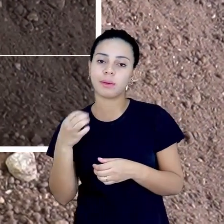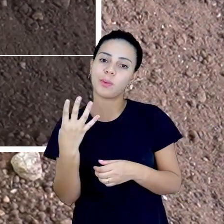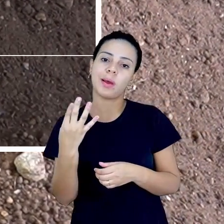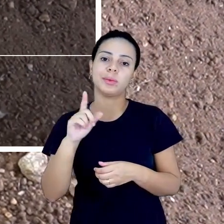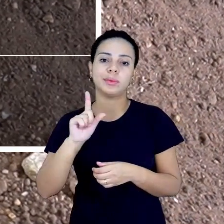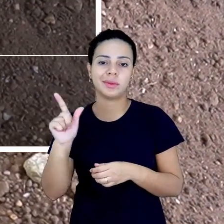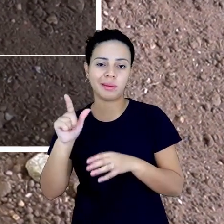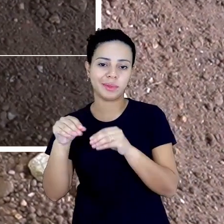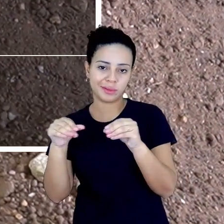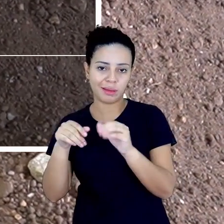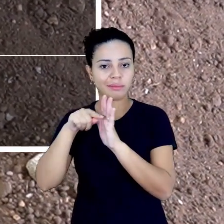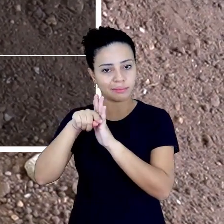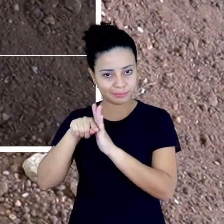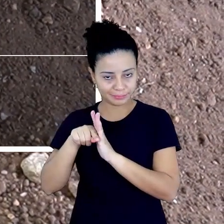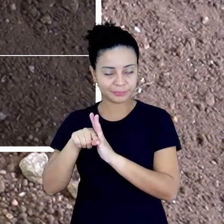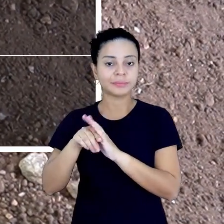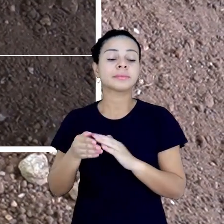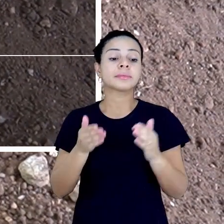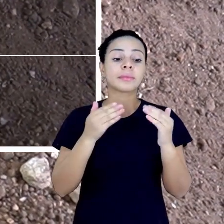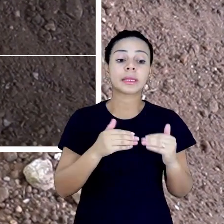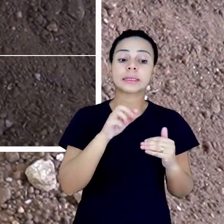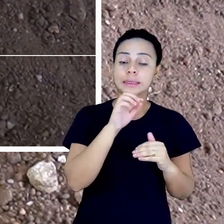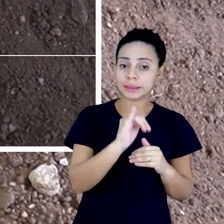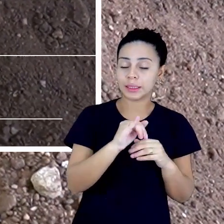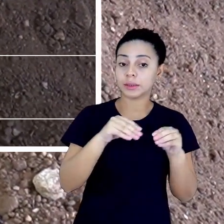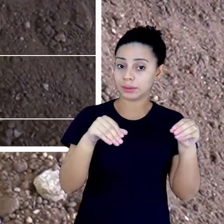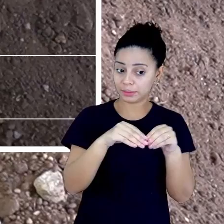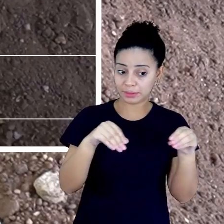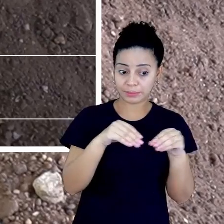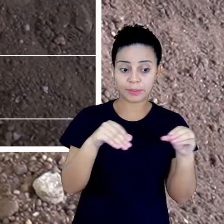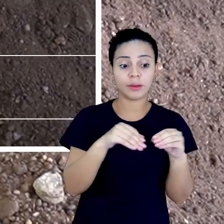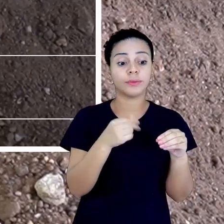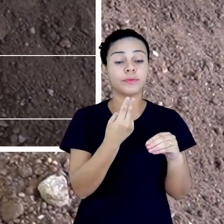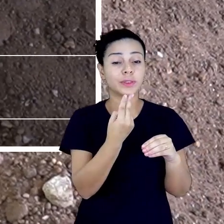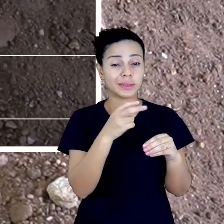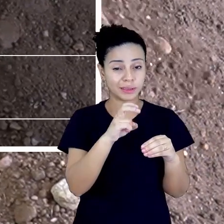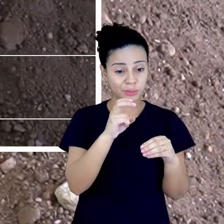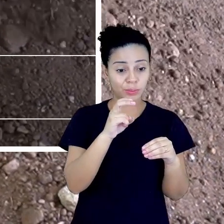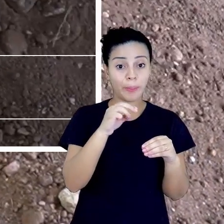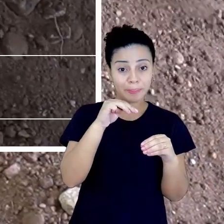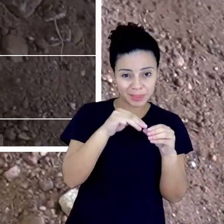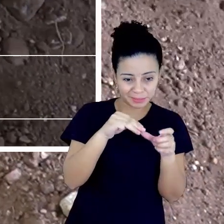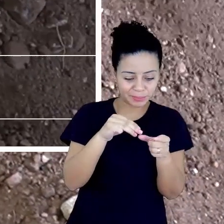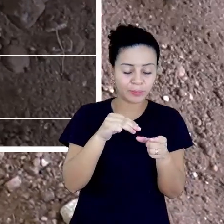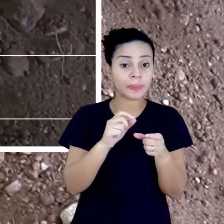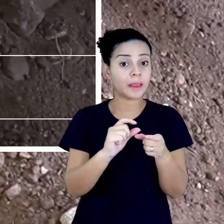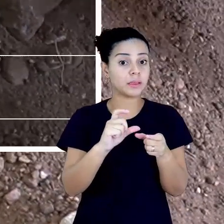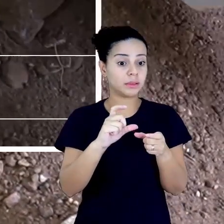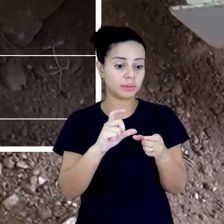mínimo 4 kg de material para ser ensaiado. Já para os solos com grãos superiores a 25